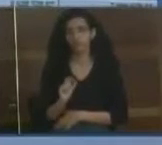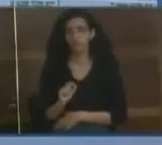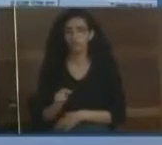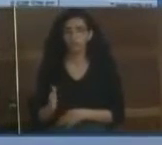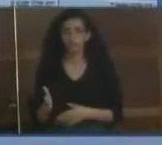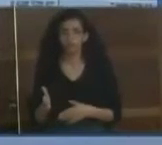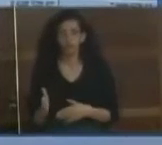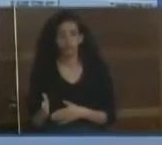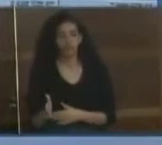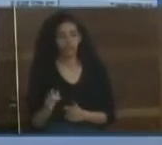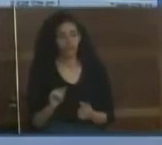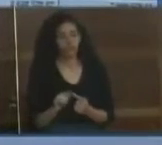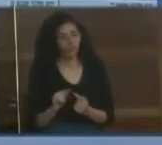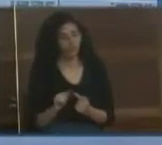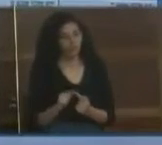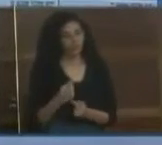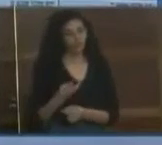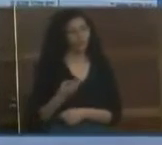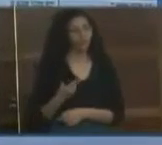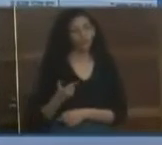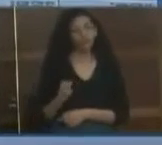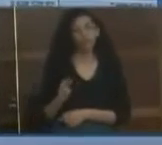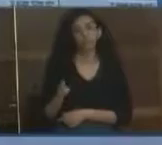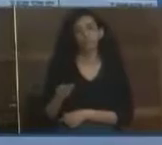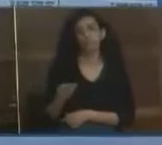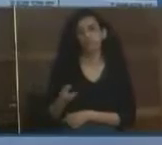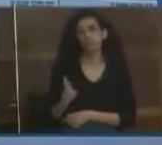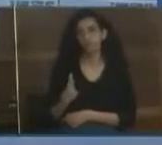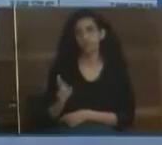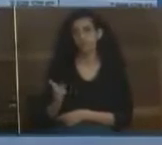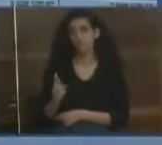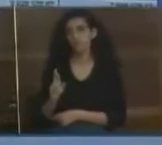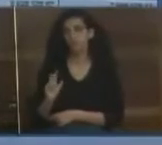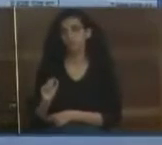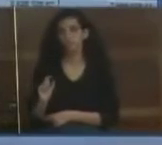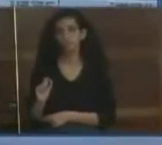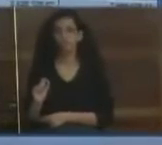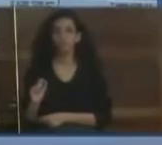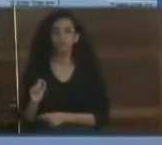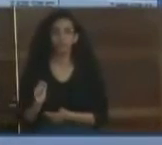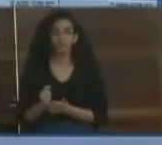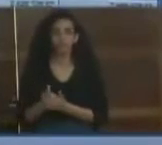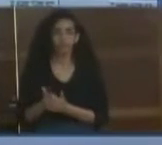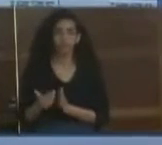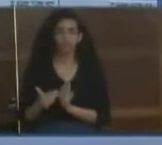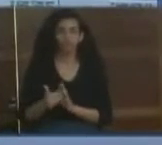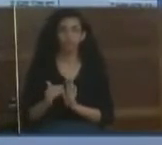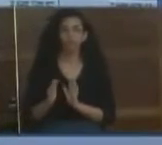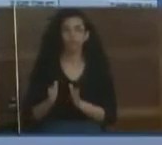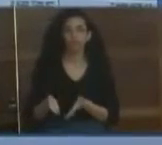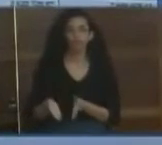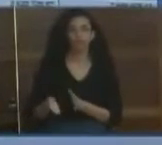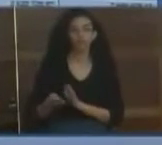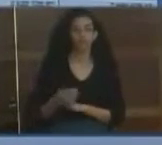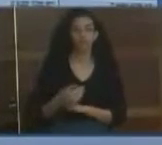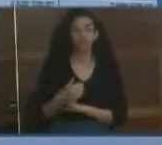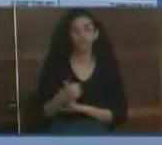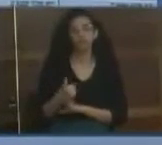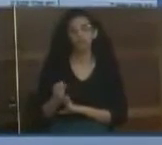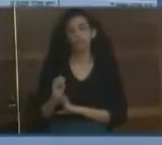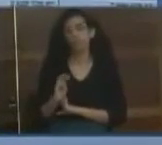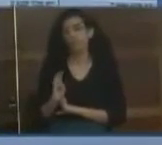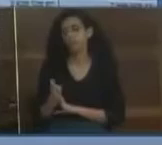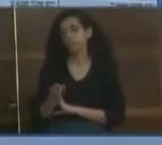o 3º quadrimestre de 18 milhões 242000 reais despesas liquidadas até o 3º quadrimestre de